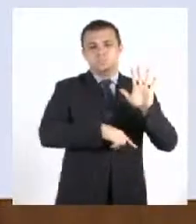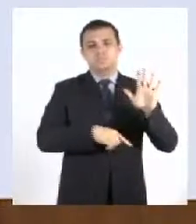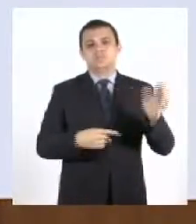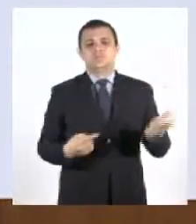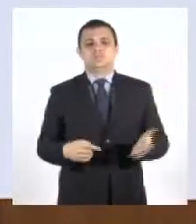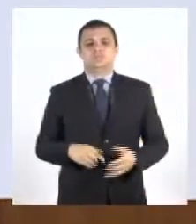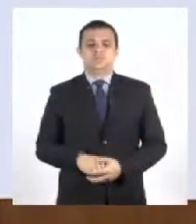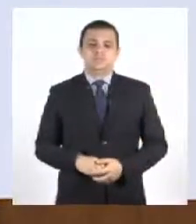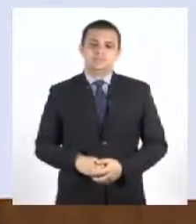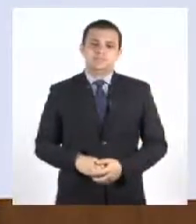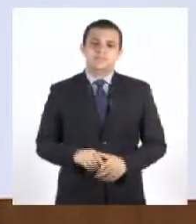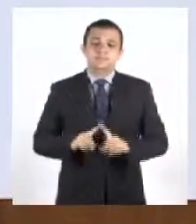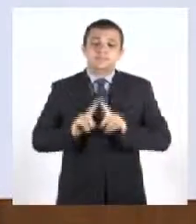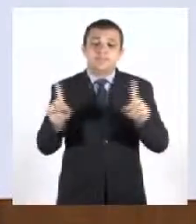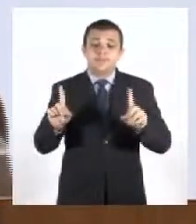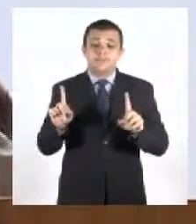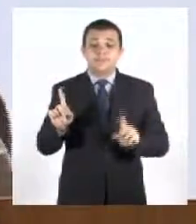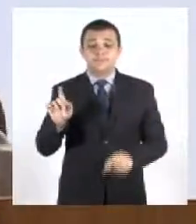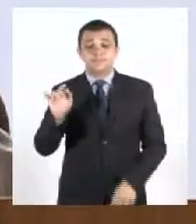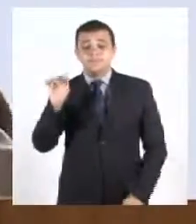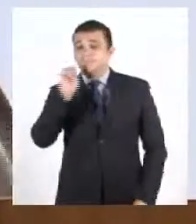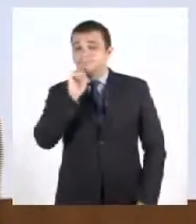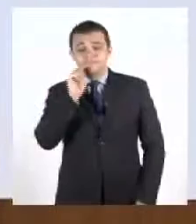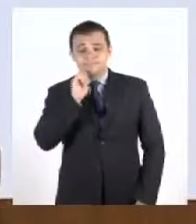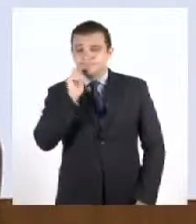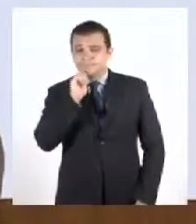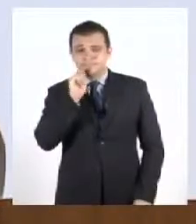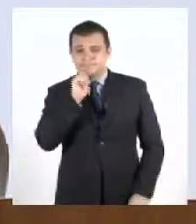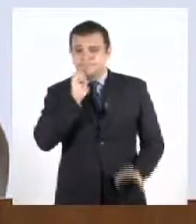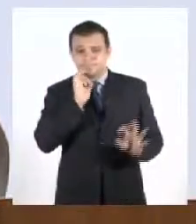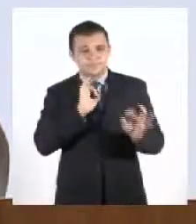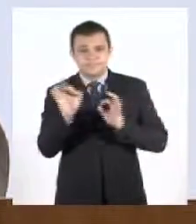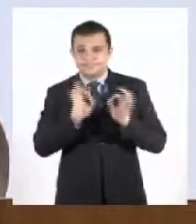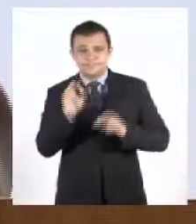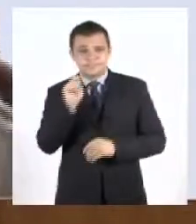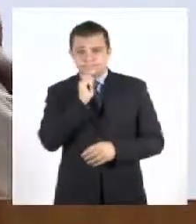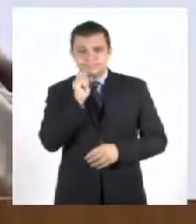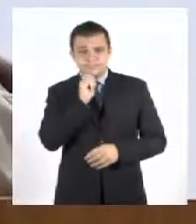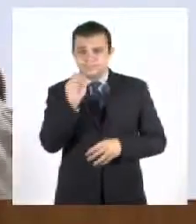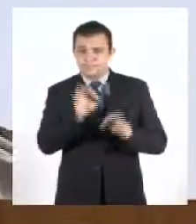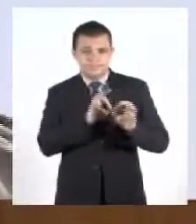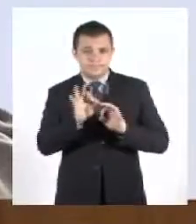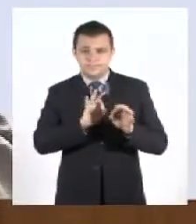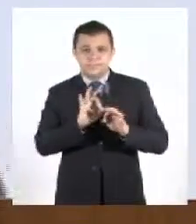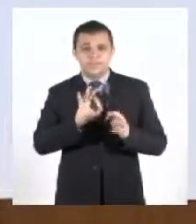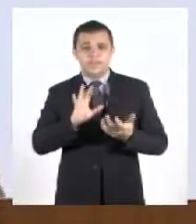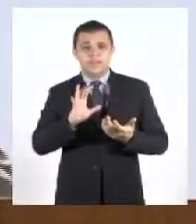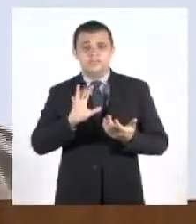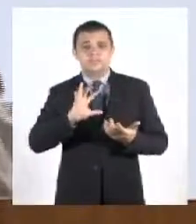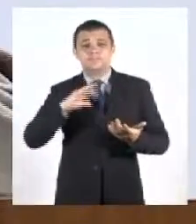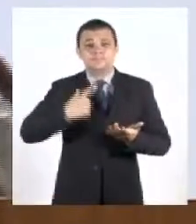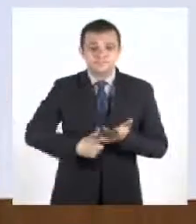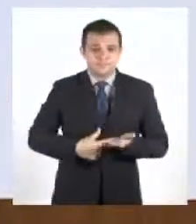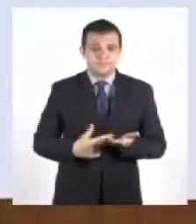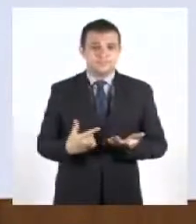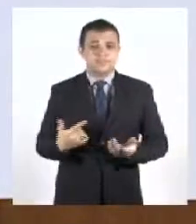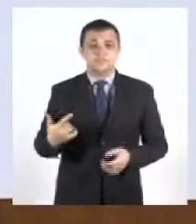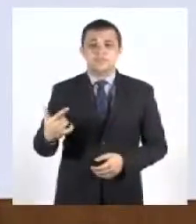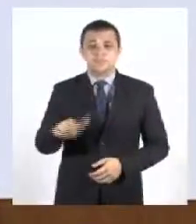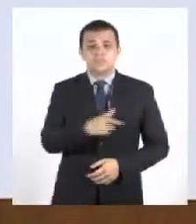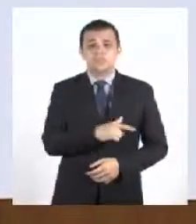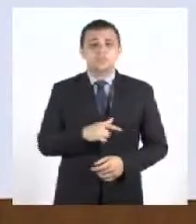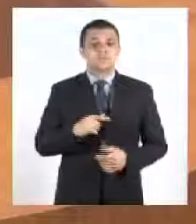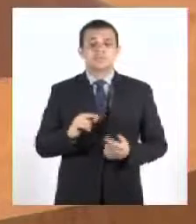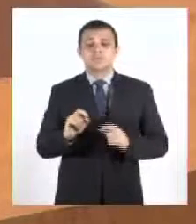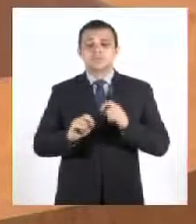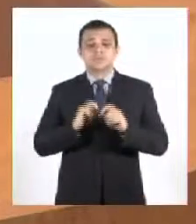E ainda não houve, de nenhuma maneira, de nenhuma forma, não houve um consenso, não houve um